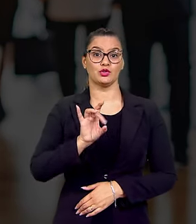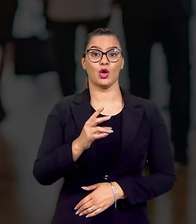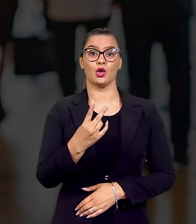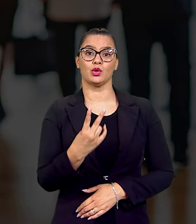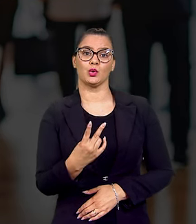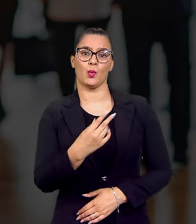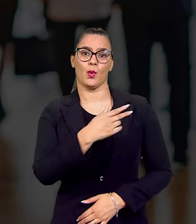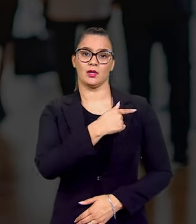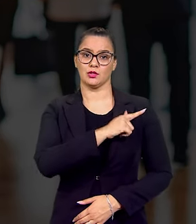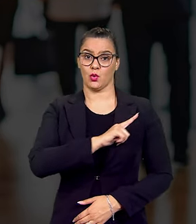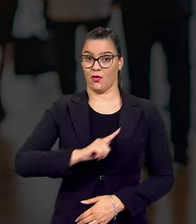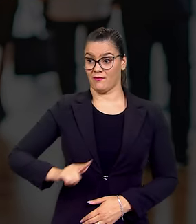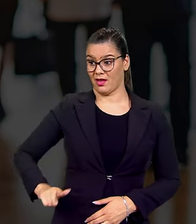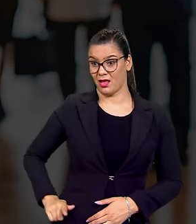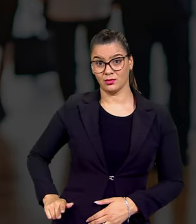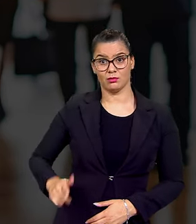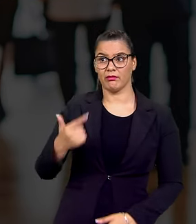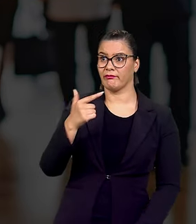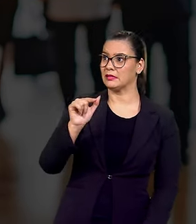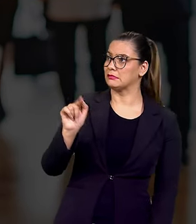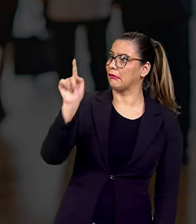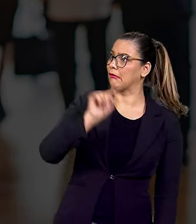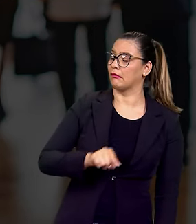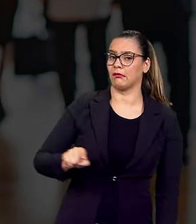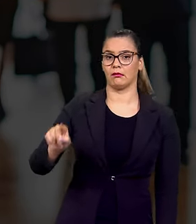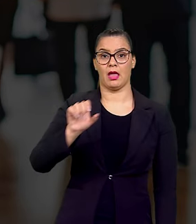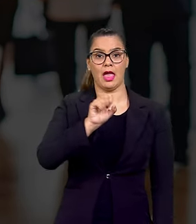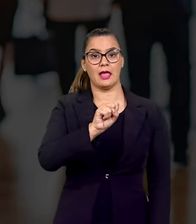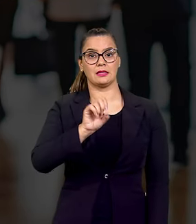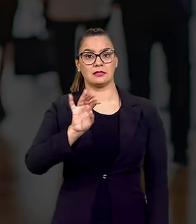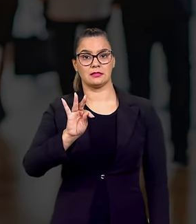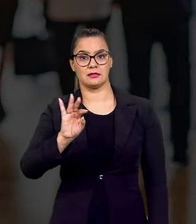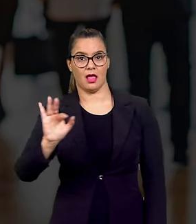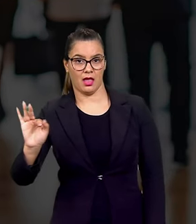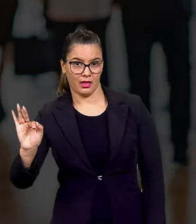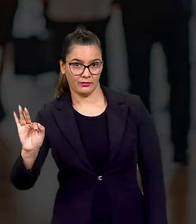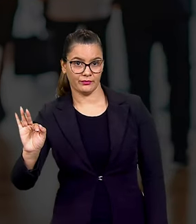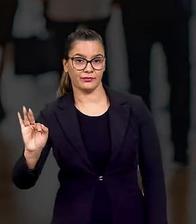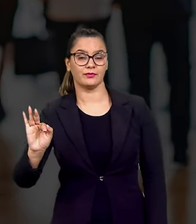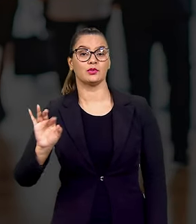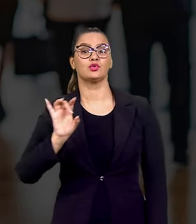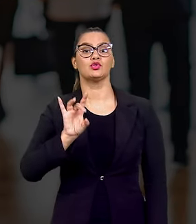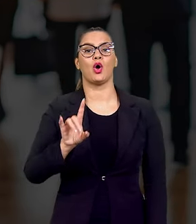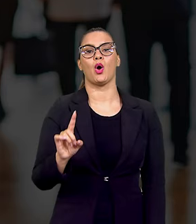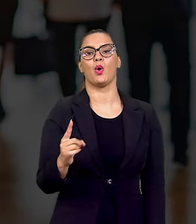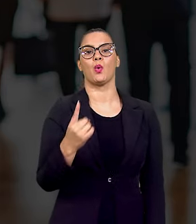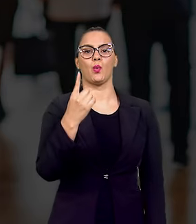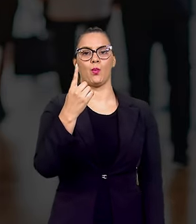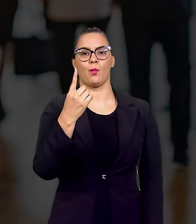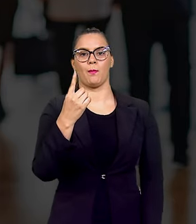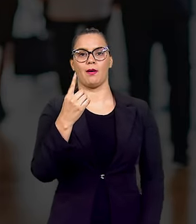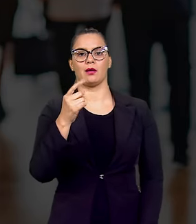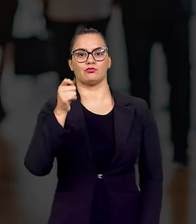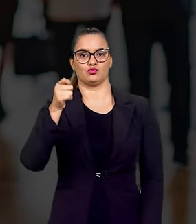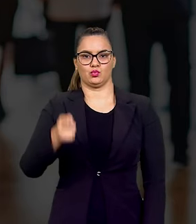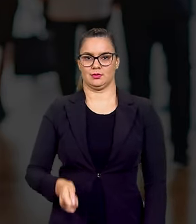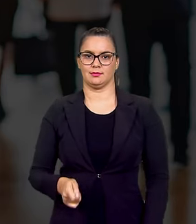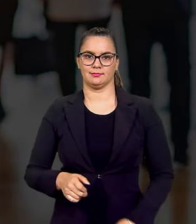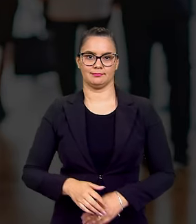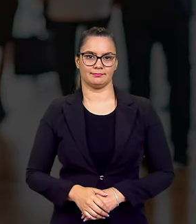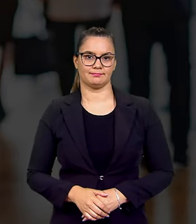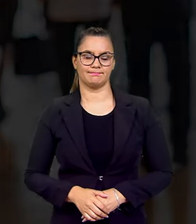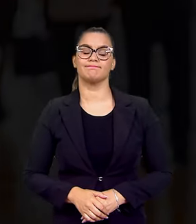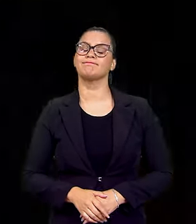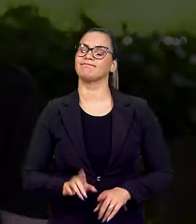18%. Apenas duas governadoras de 27%. No STF, Supremo Tribunal Federal, apenas uma entre